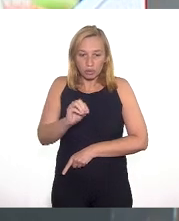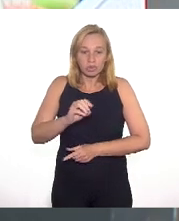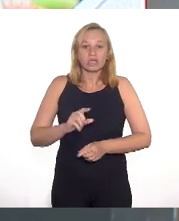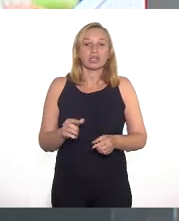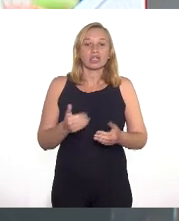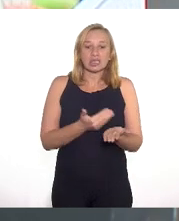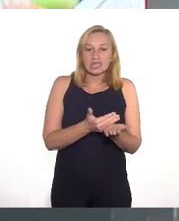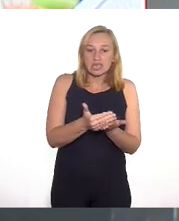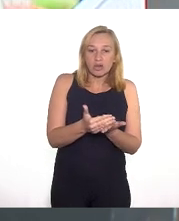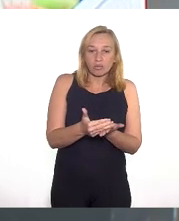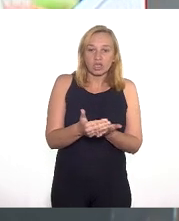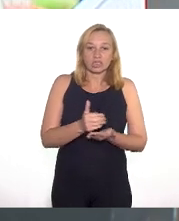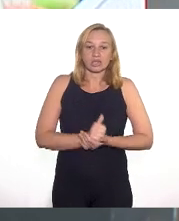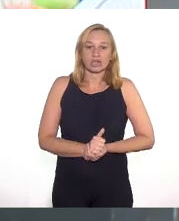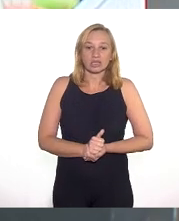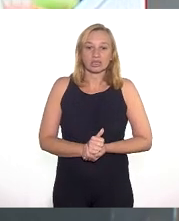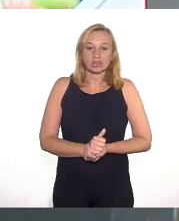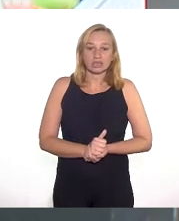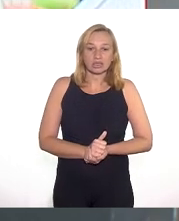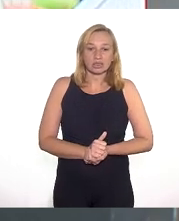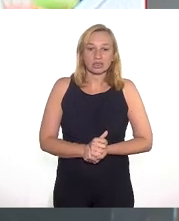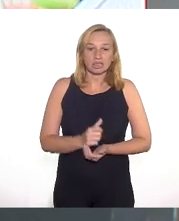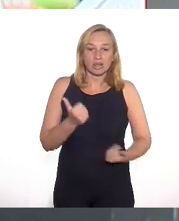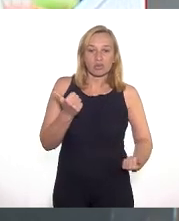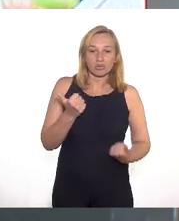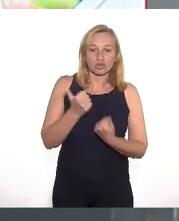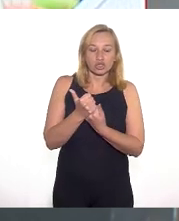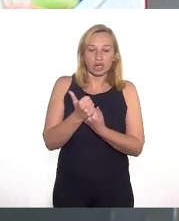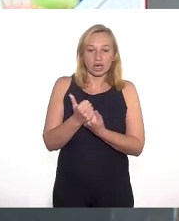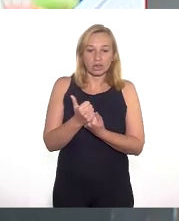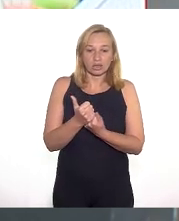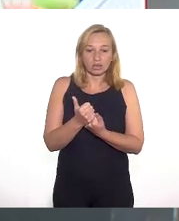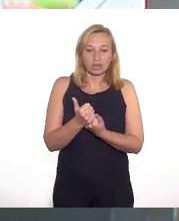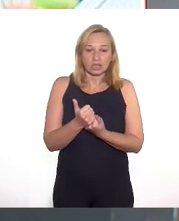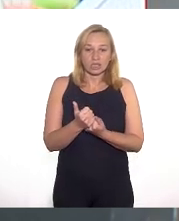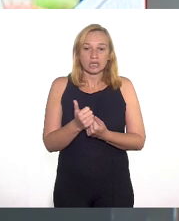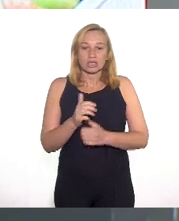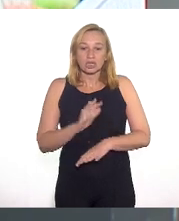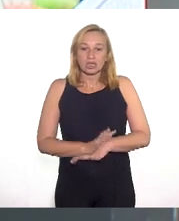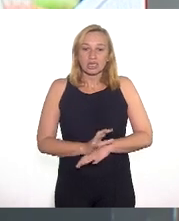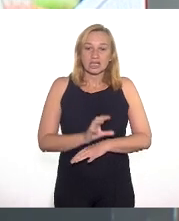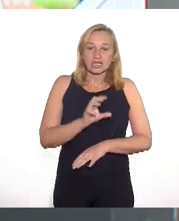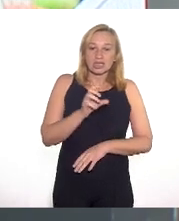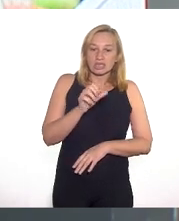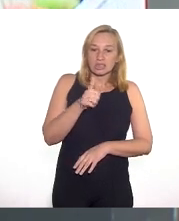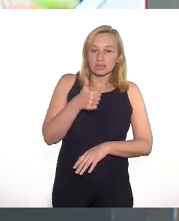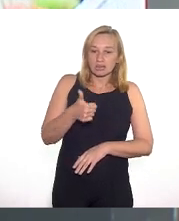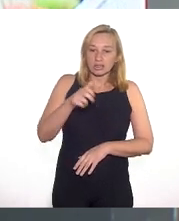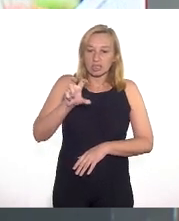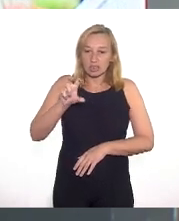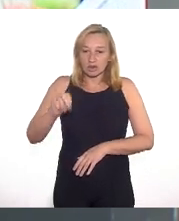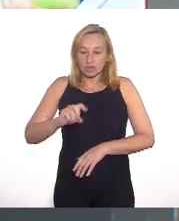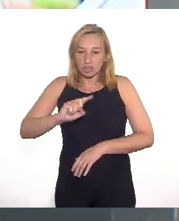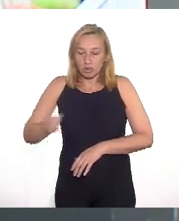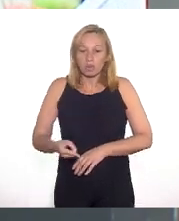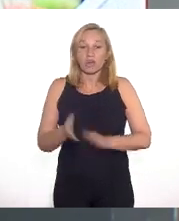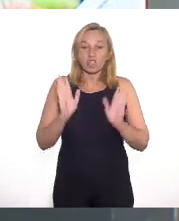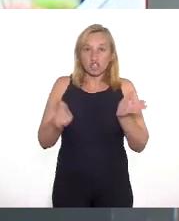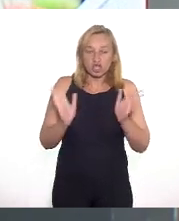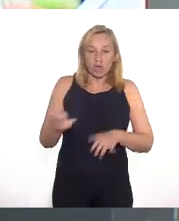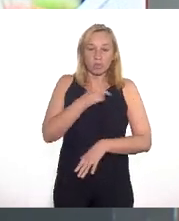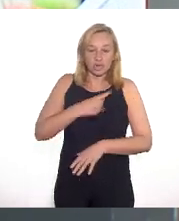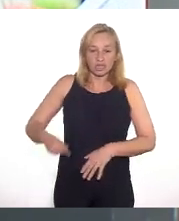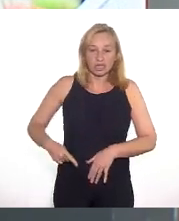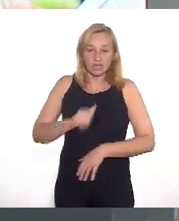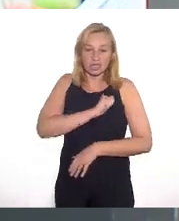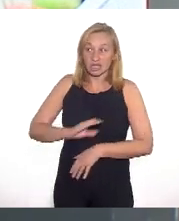Inicialmente, teremos um aporte do Estado na casa de 150 milhões, mas o presidente Siciliano já me apertou